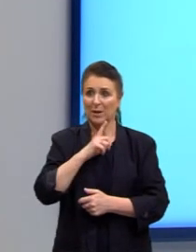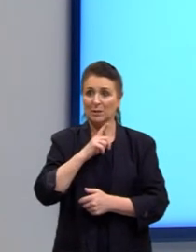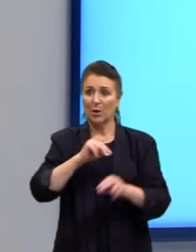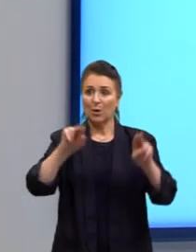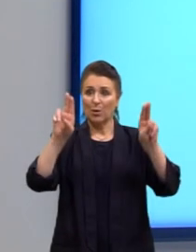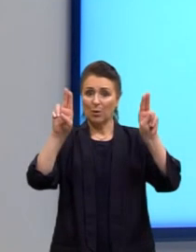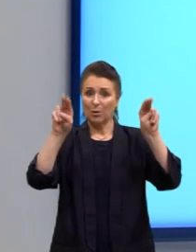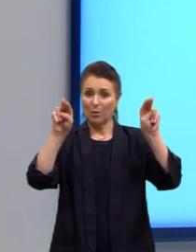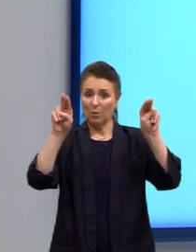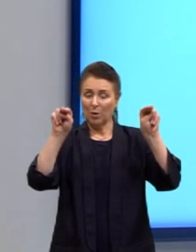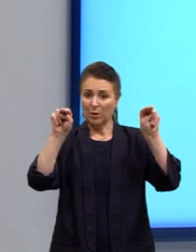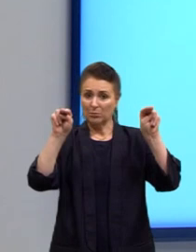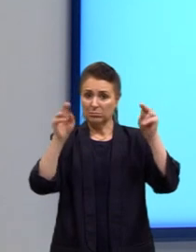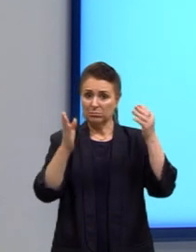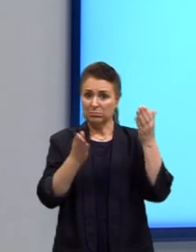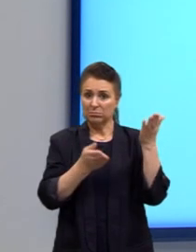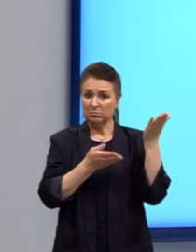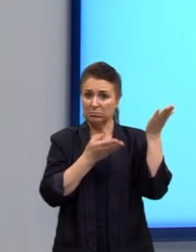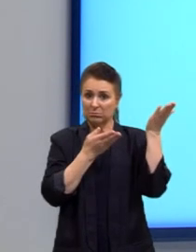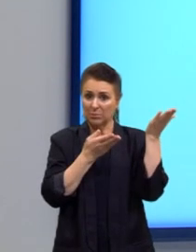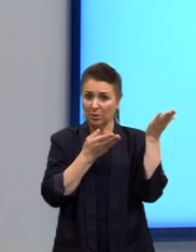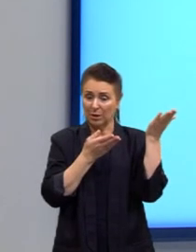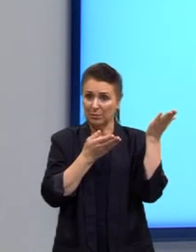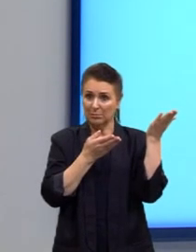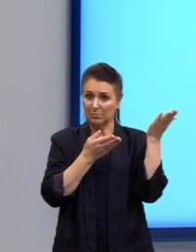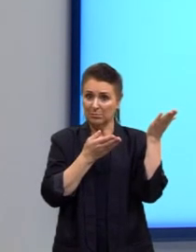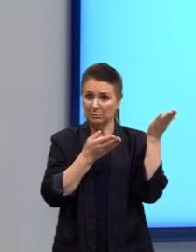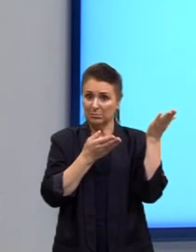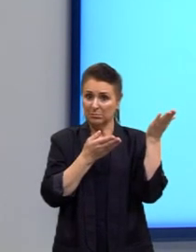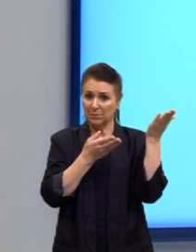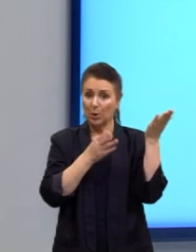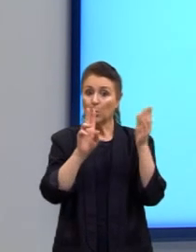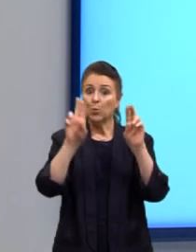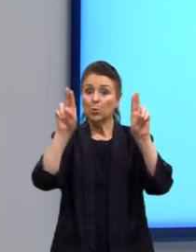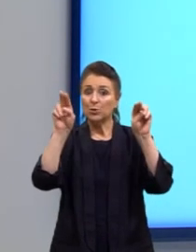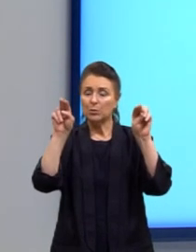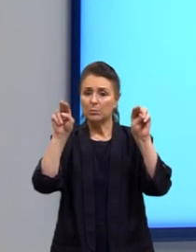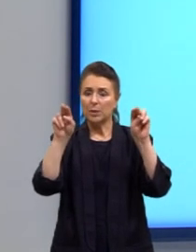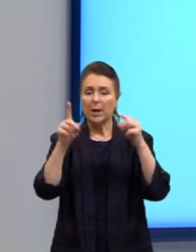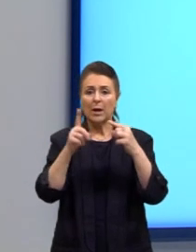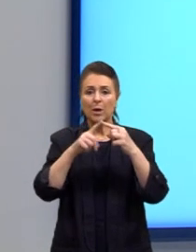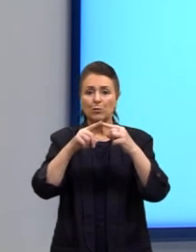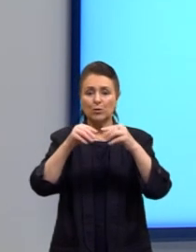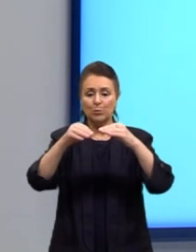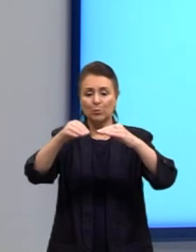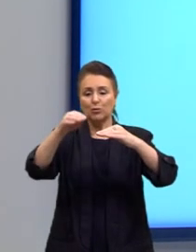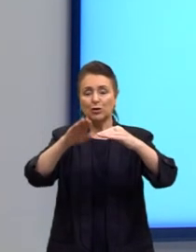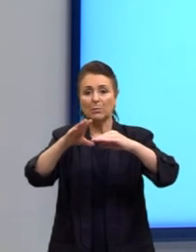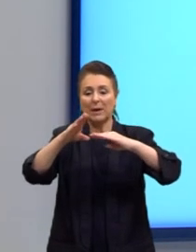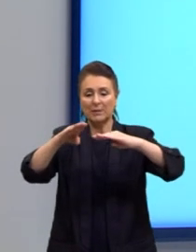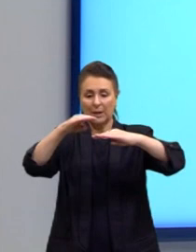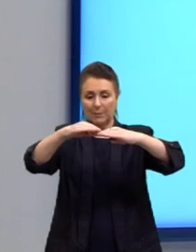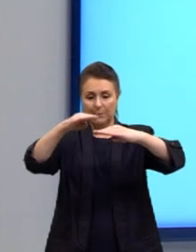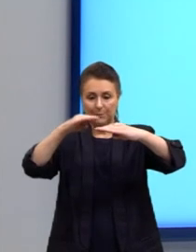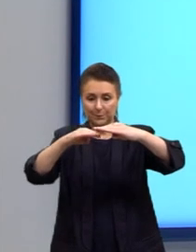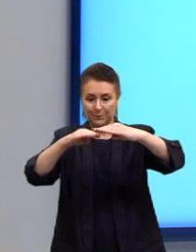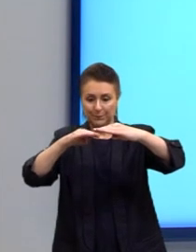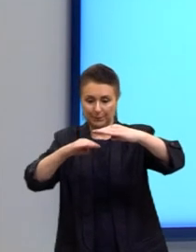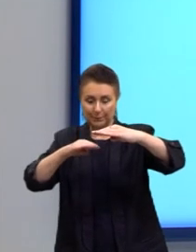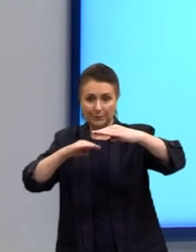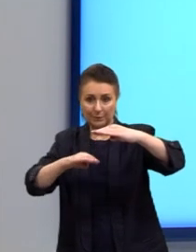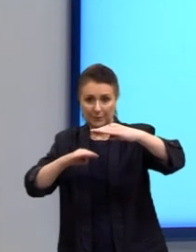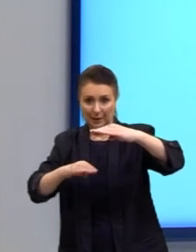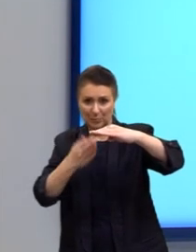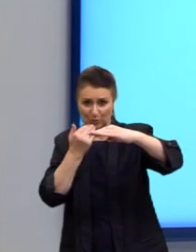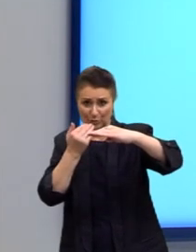te abandongo te abandono é um tipo gente de lasanha que é feito com tortilhas né a